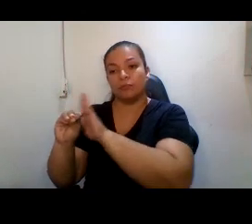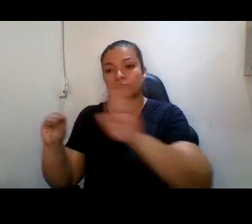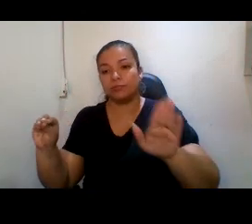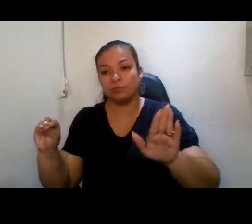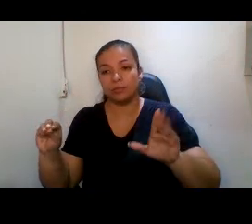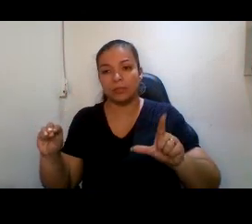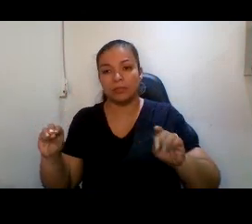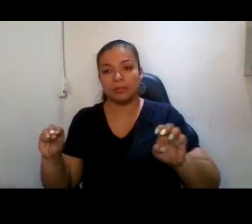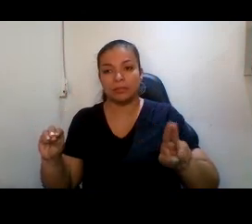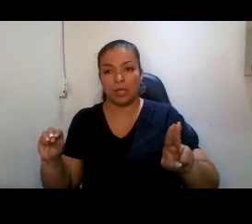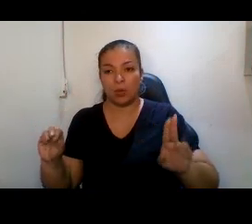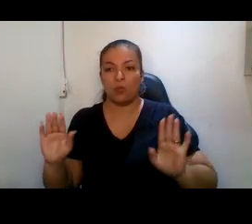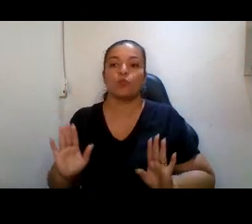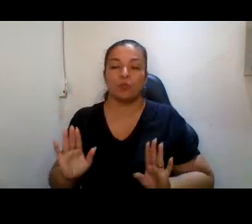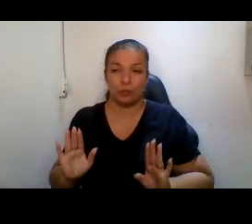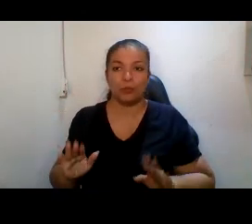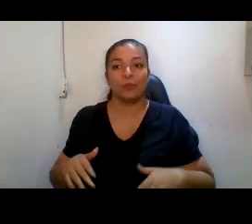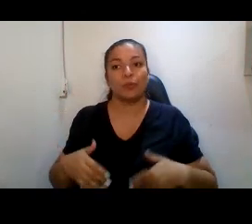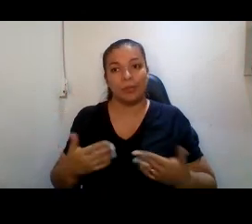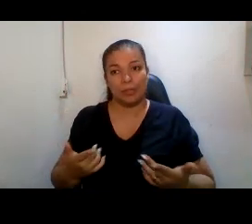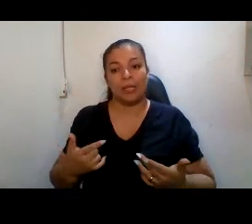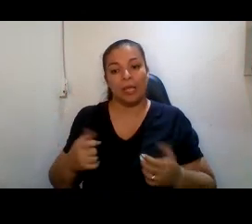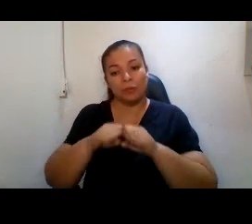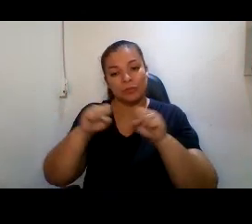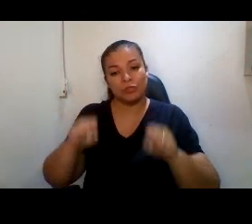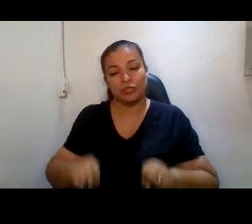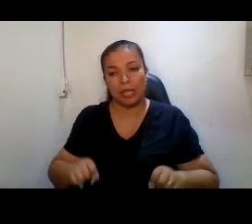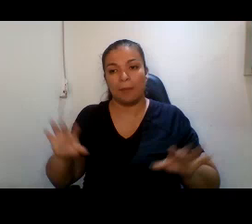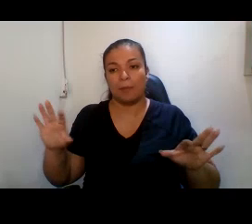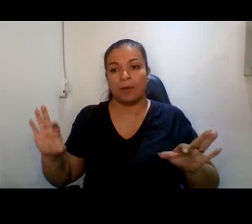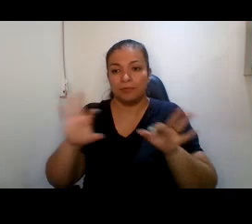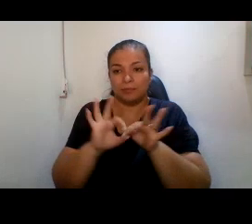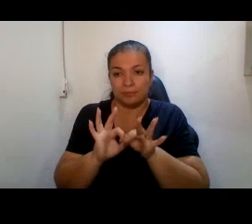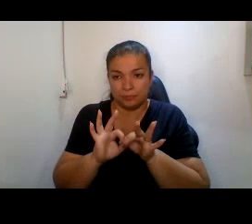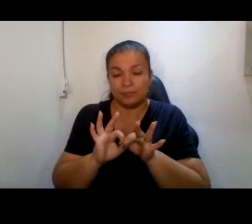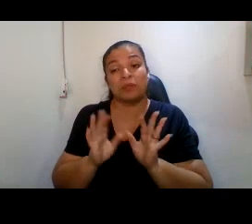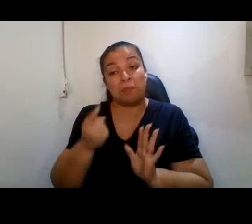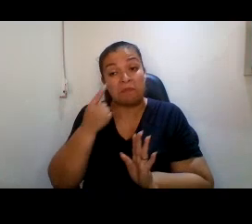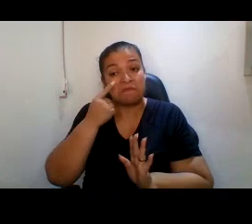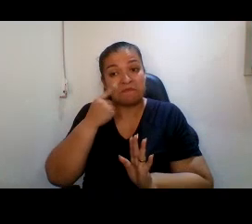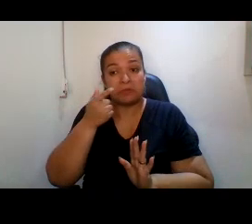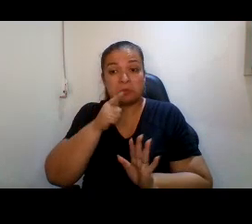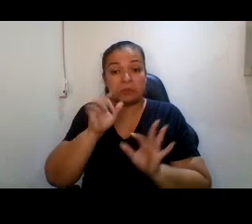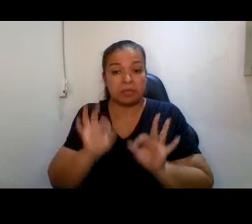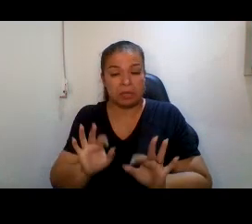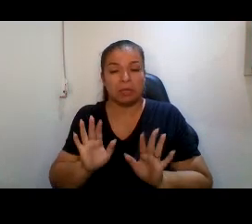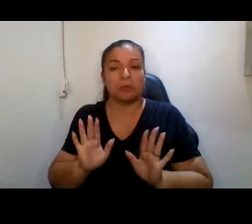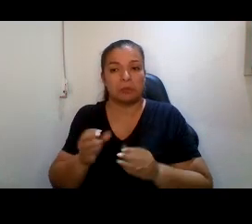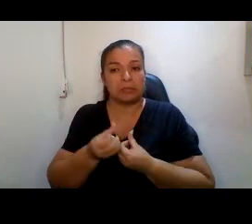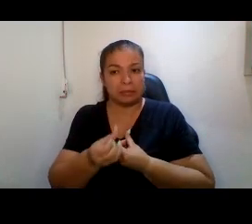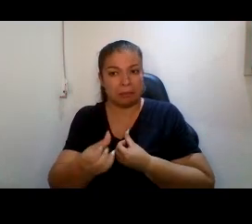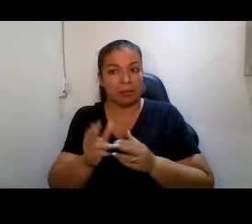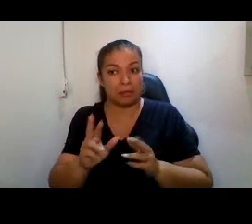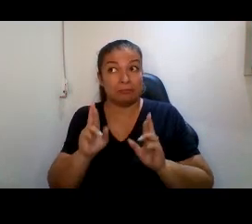um sistema integrado, né? Então, vamos ver se dá tudo certo este semestre, tá